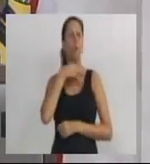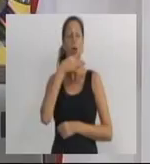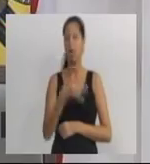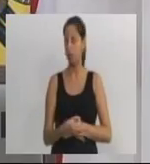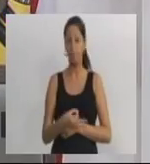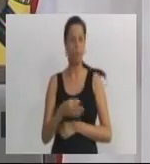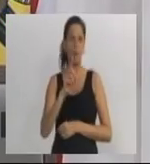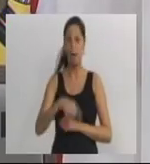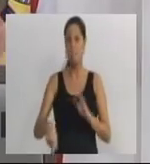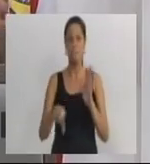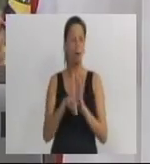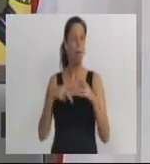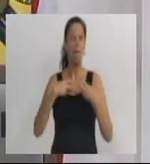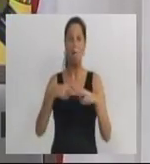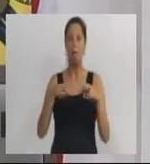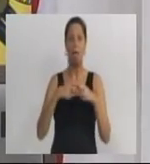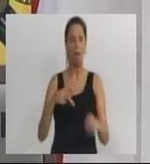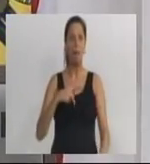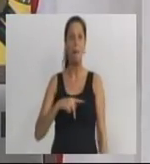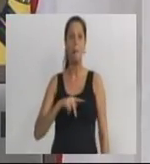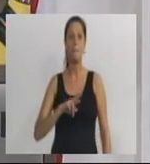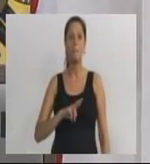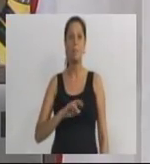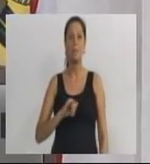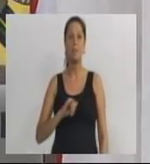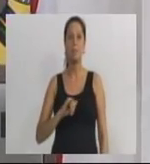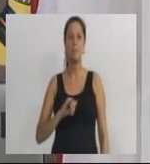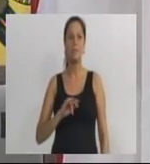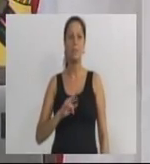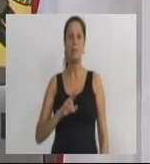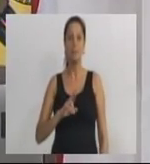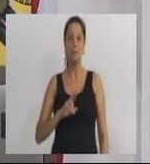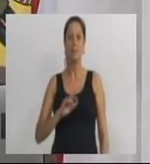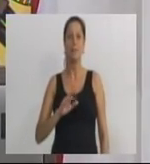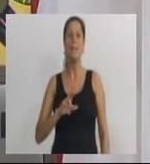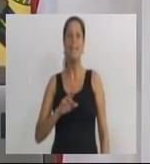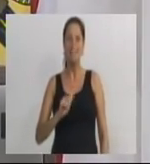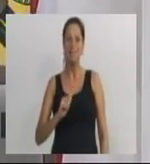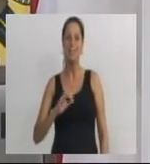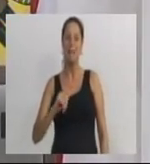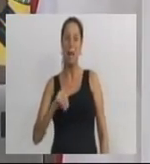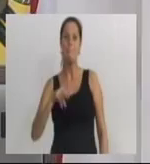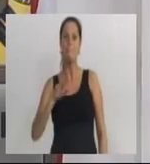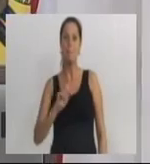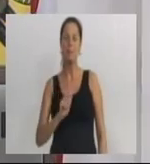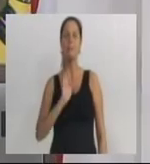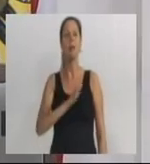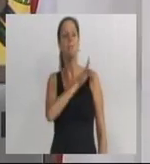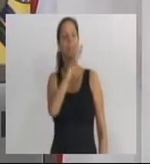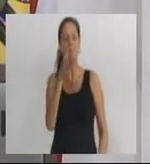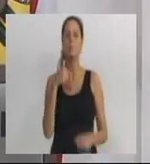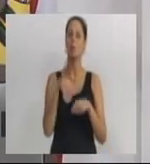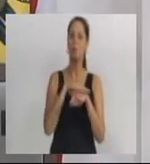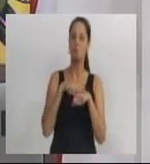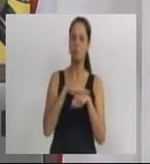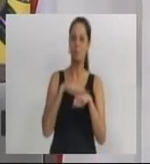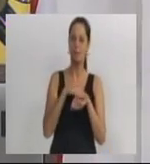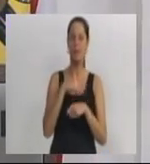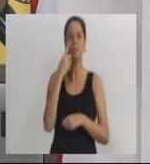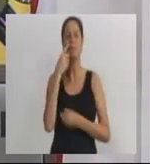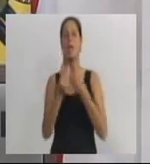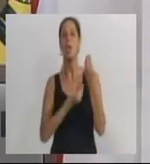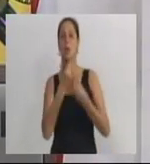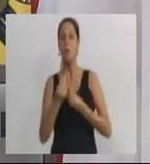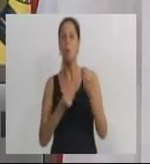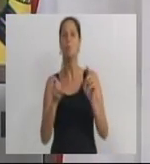novo, Piracicabana, isso. Alguns vereadores estiveram lá para conversar com o representante da empresa, fazer questionamento, reivindicações,